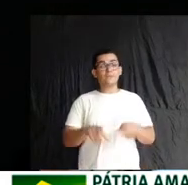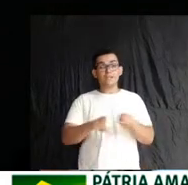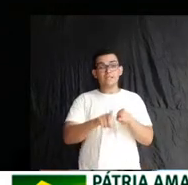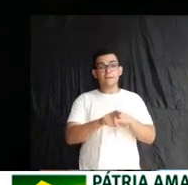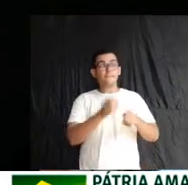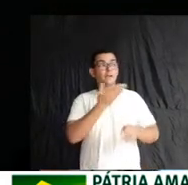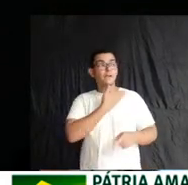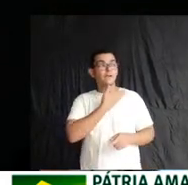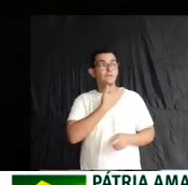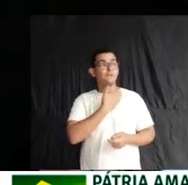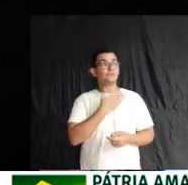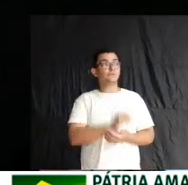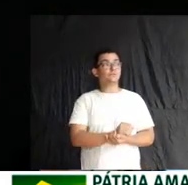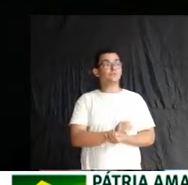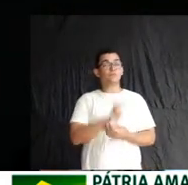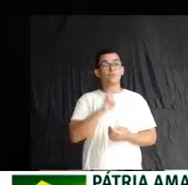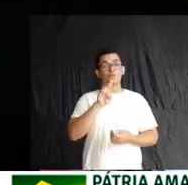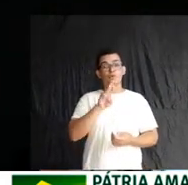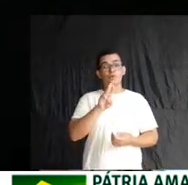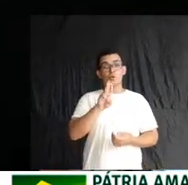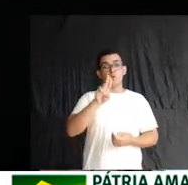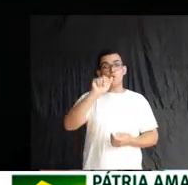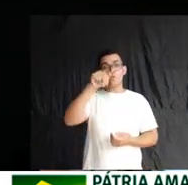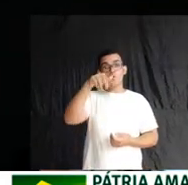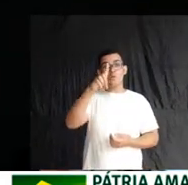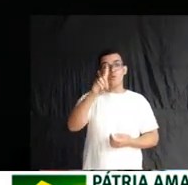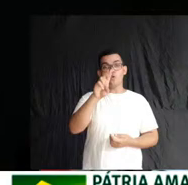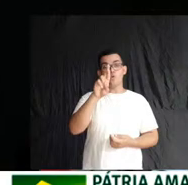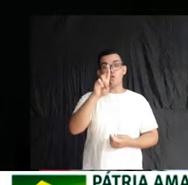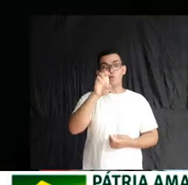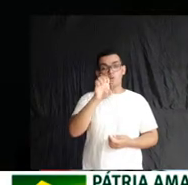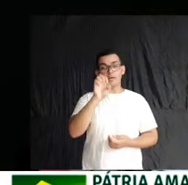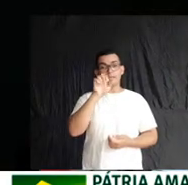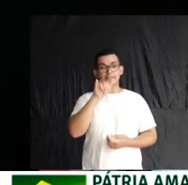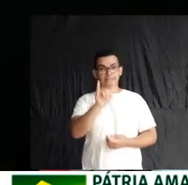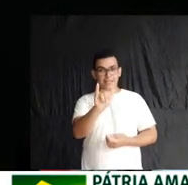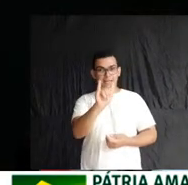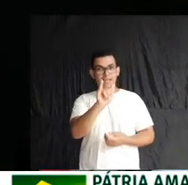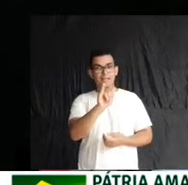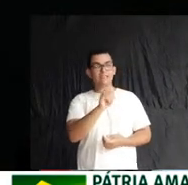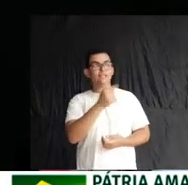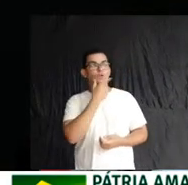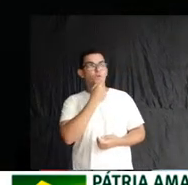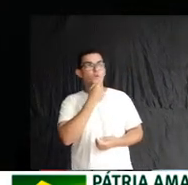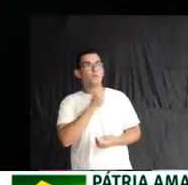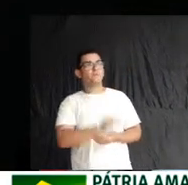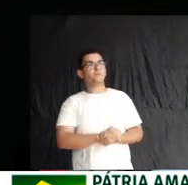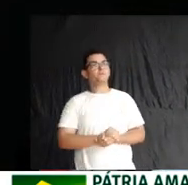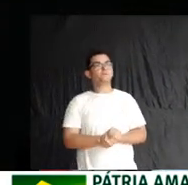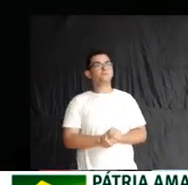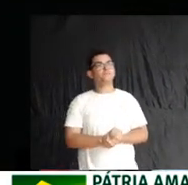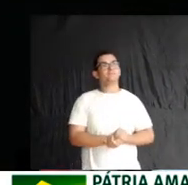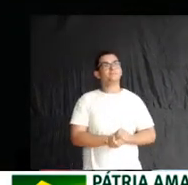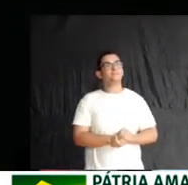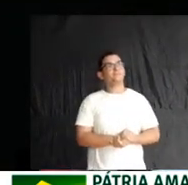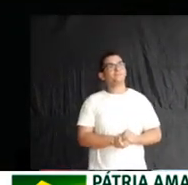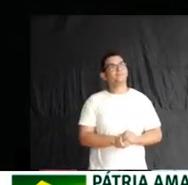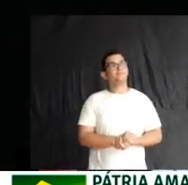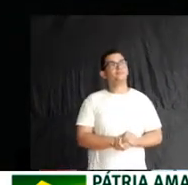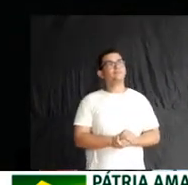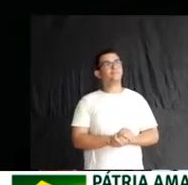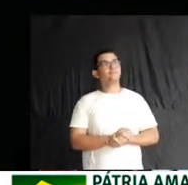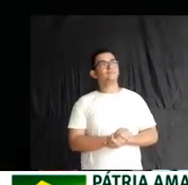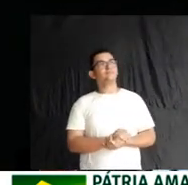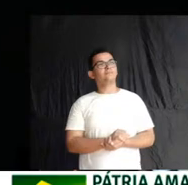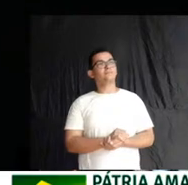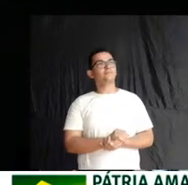nosso amigo... O André. Olha que nome bonito. O Andrei. Rapaz, se fosse um... Eu não posso muito brincar,